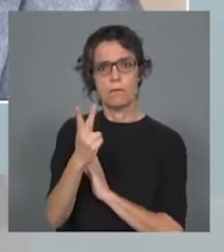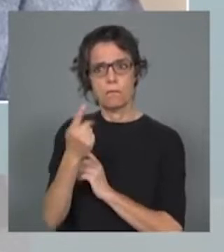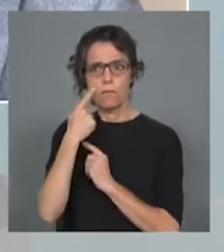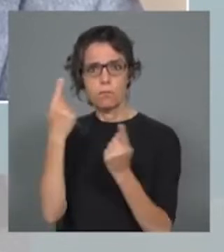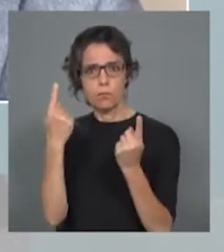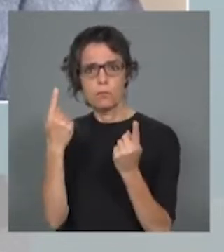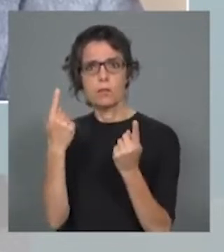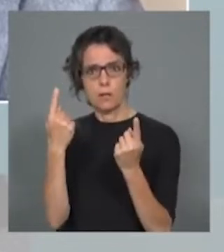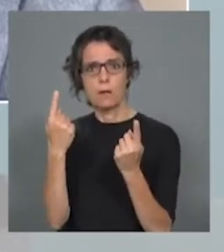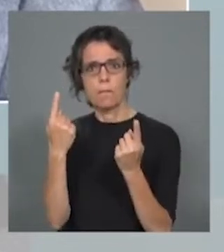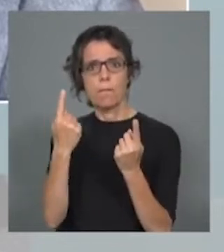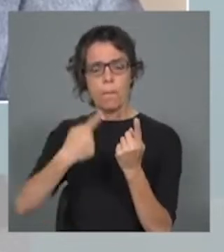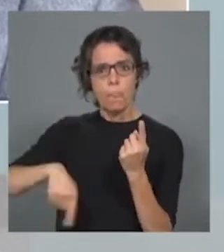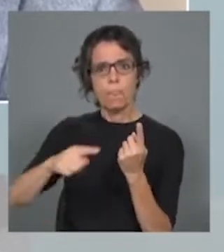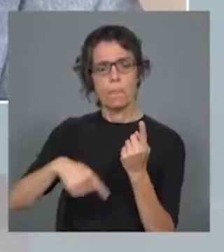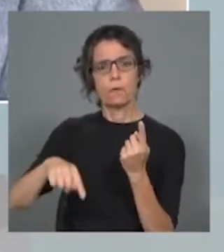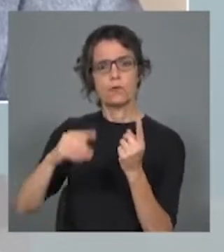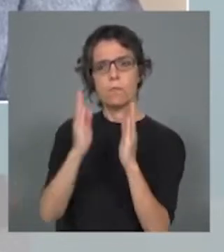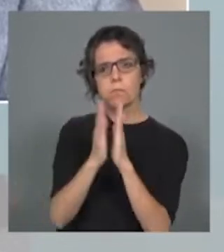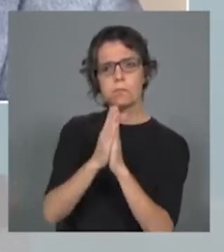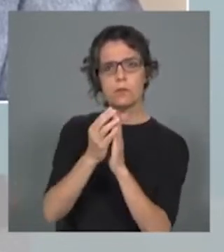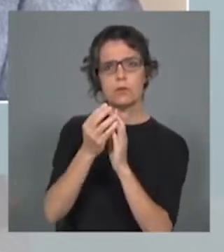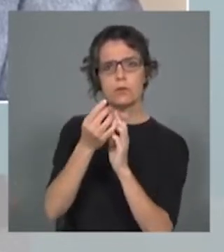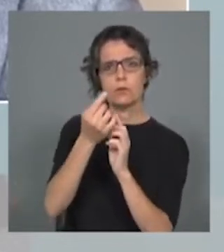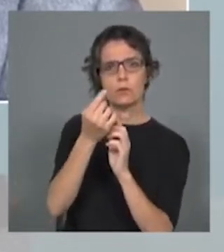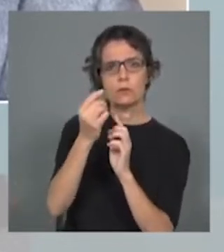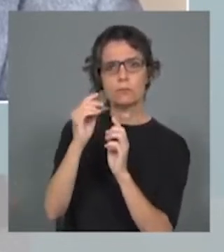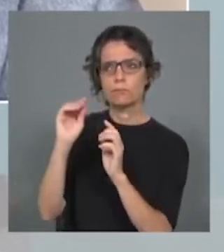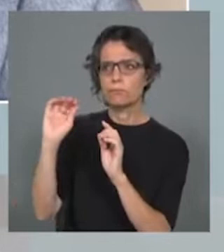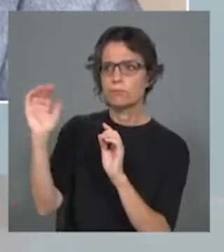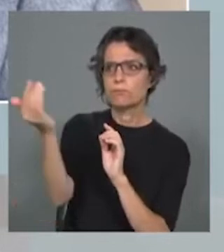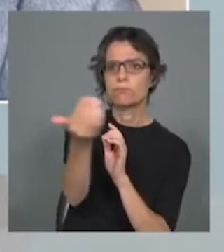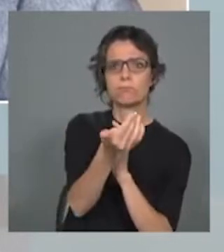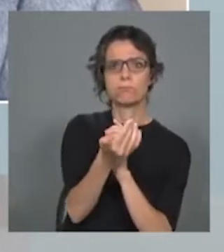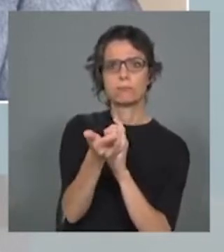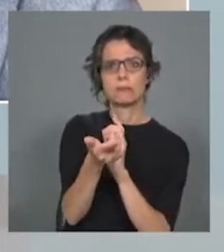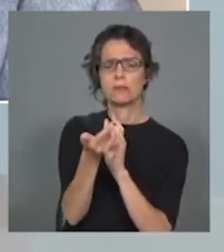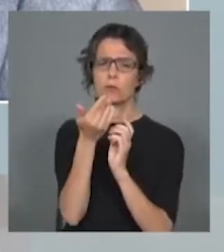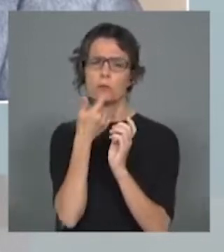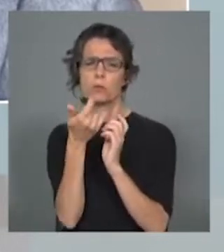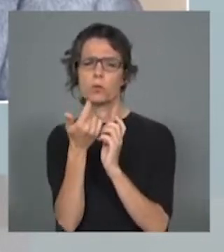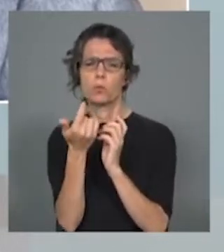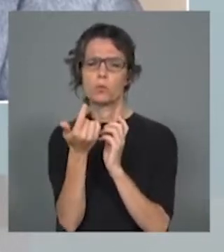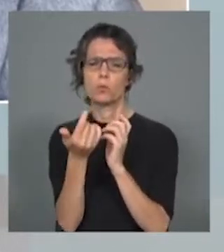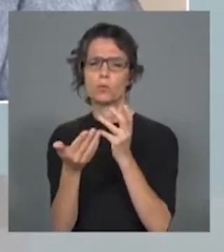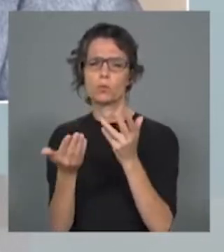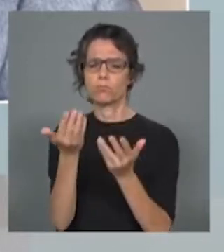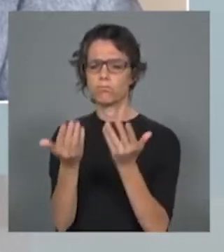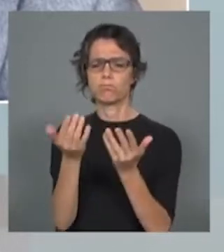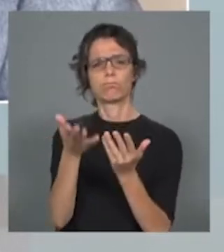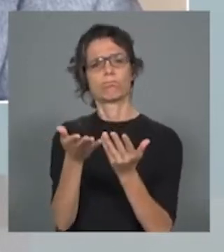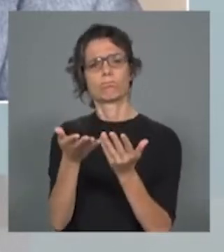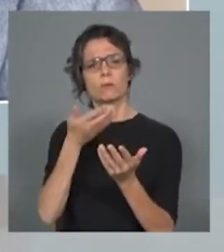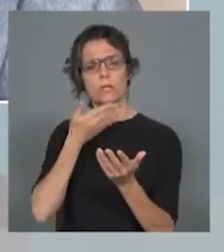pública agrupa as diferentes religiões. Que balanço faz também desta